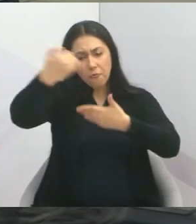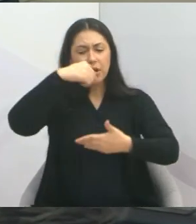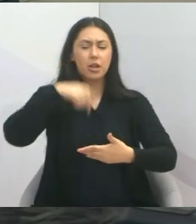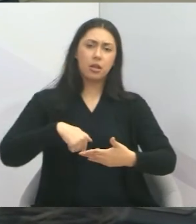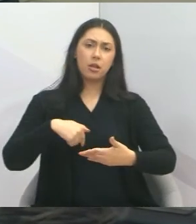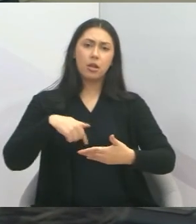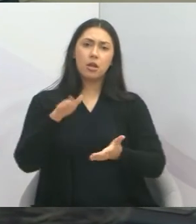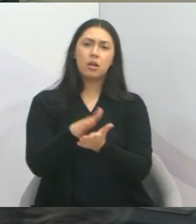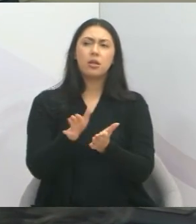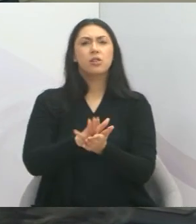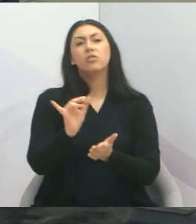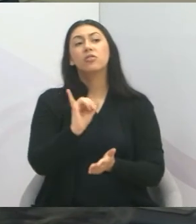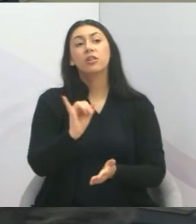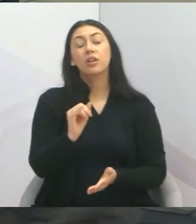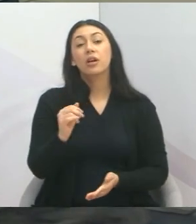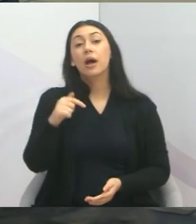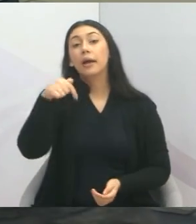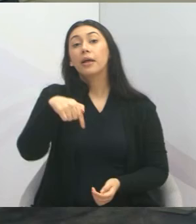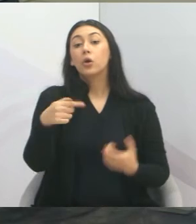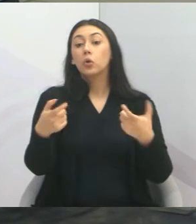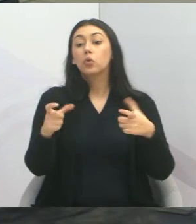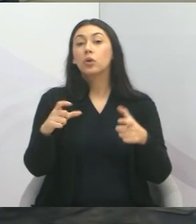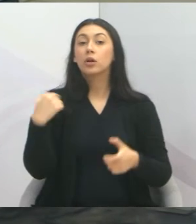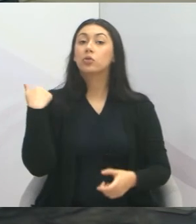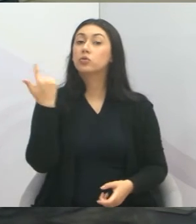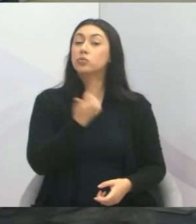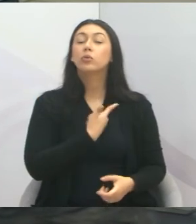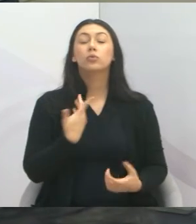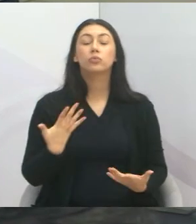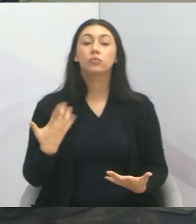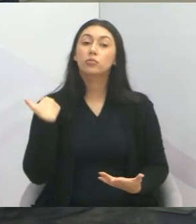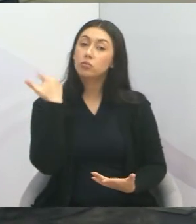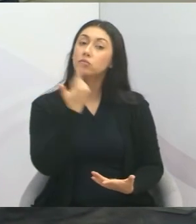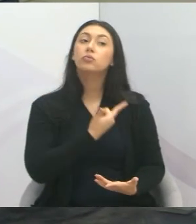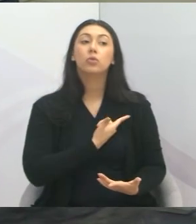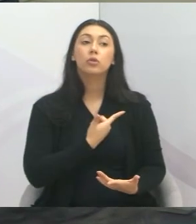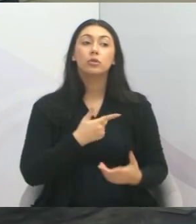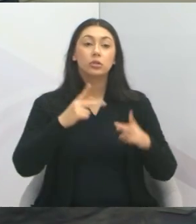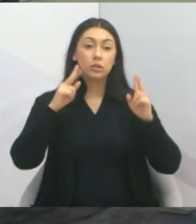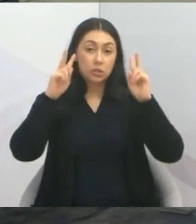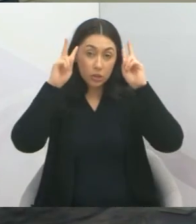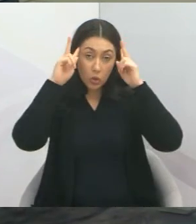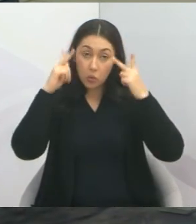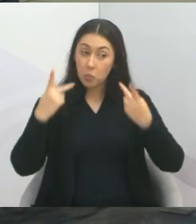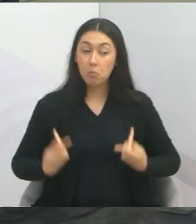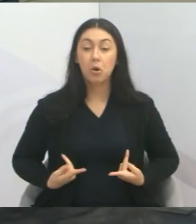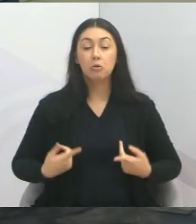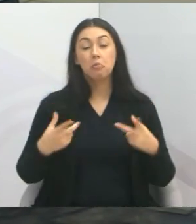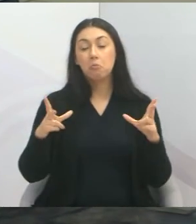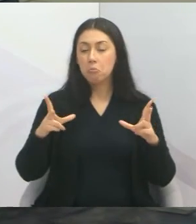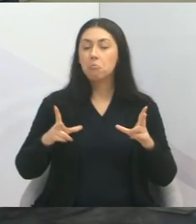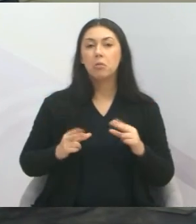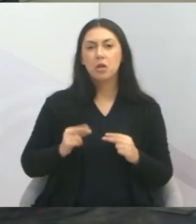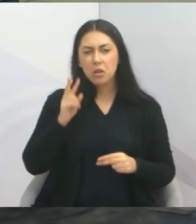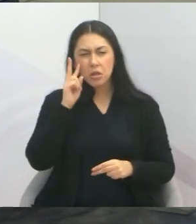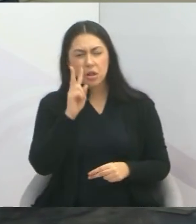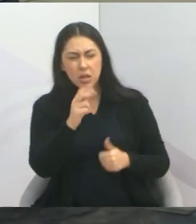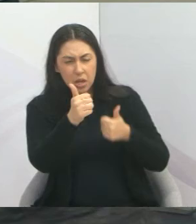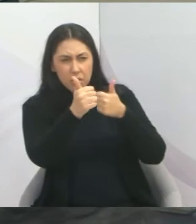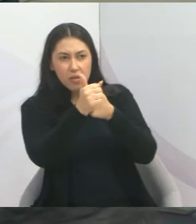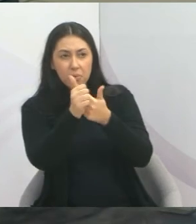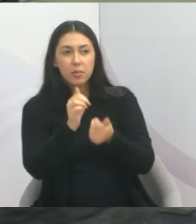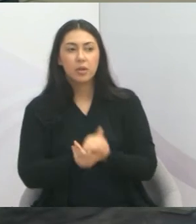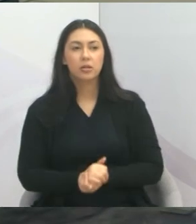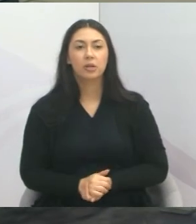direto não aqui é nosso lugar nós somos o ser humano nós merecemos ver você de perto